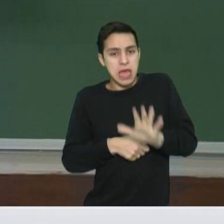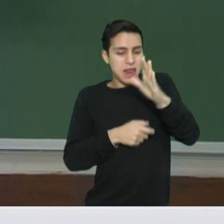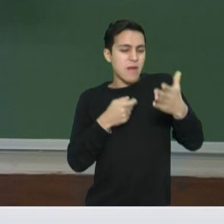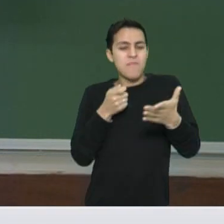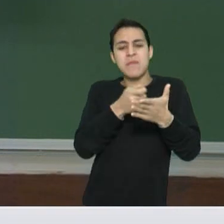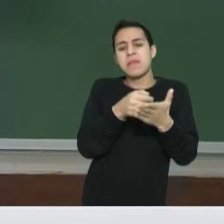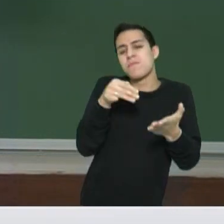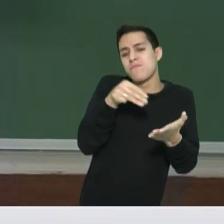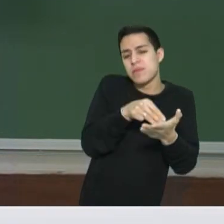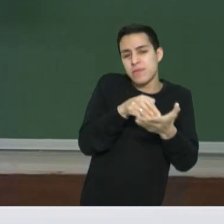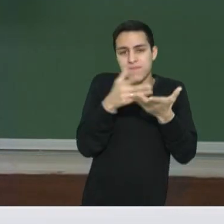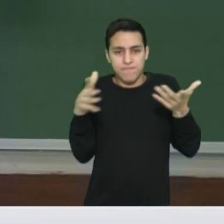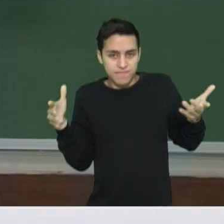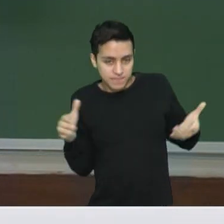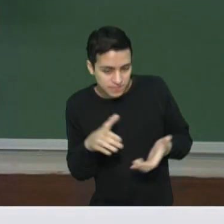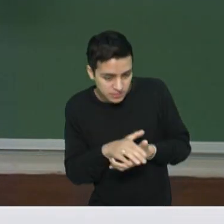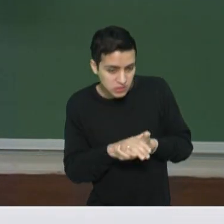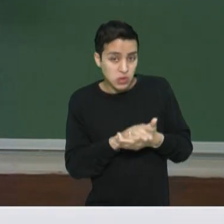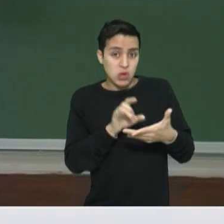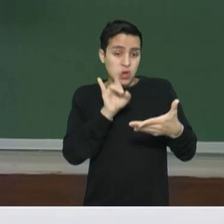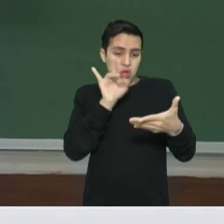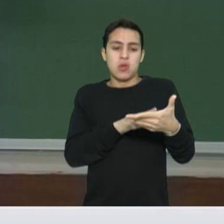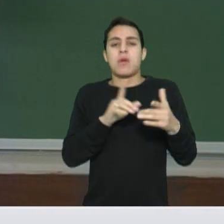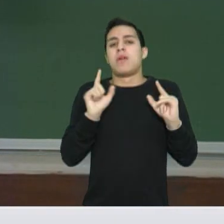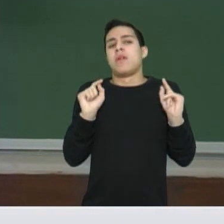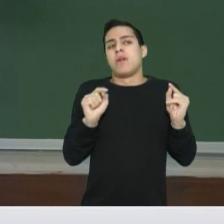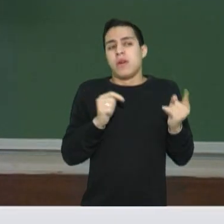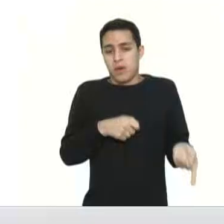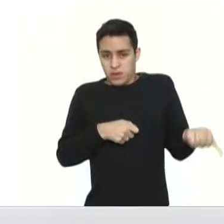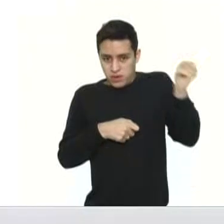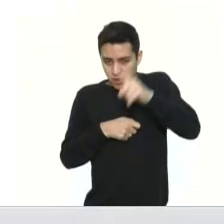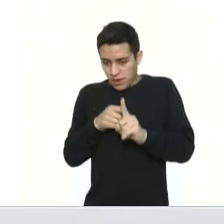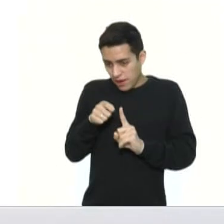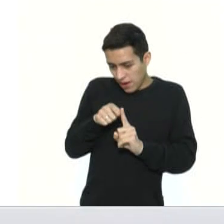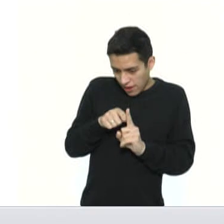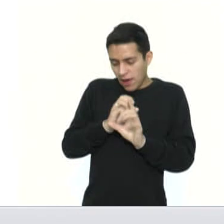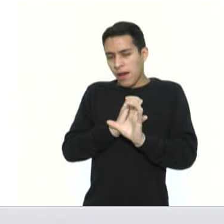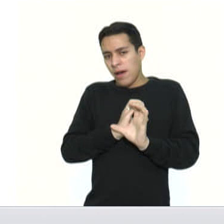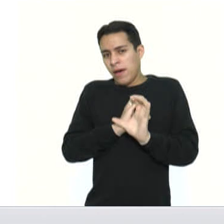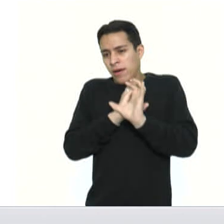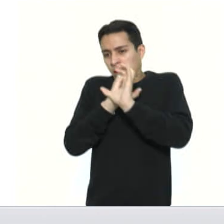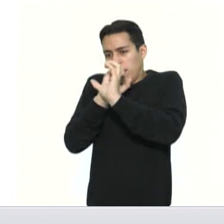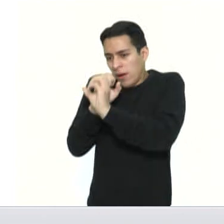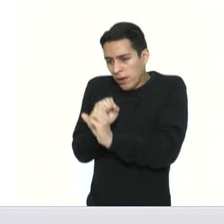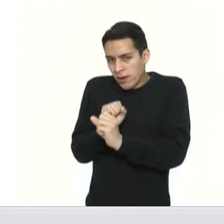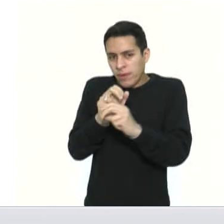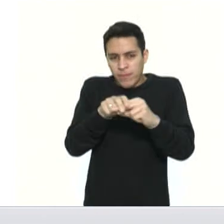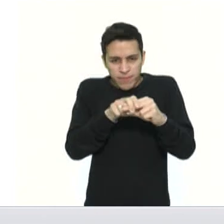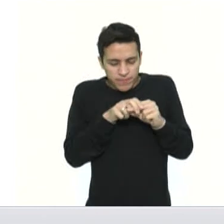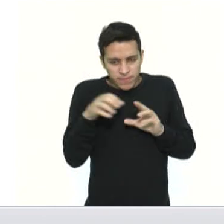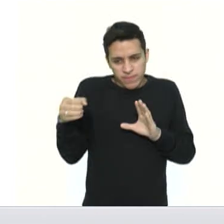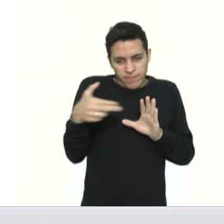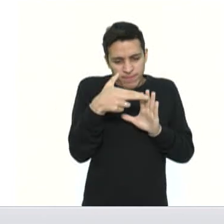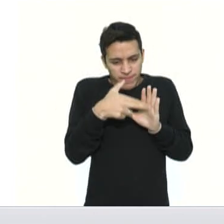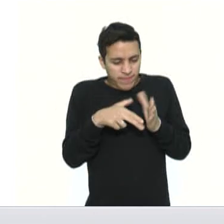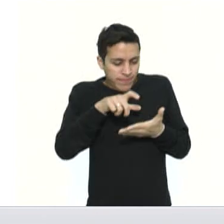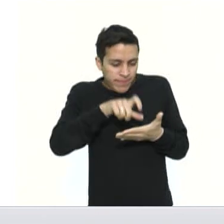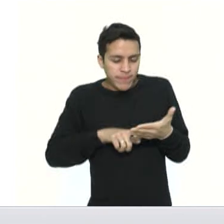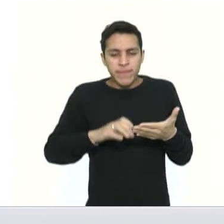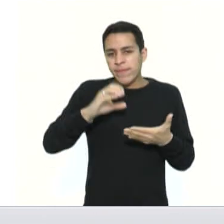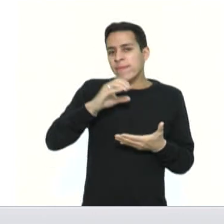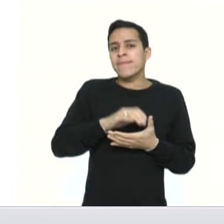pagar o mínimo. Então, o restante, o que acontece? O restante da dívida, pelas novas regras do cartão